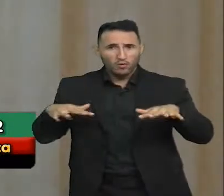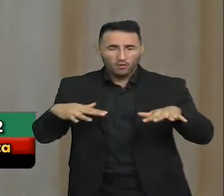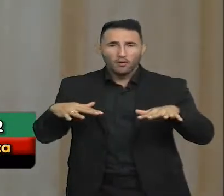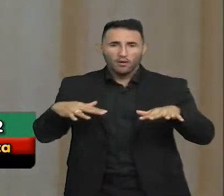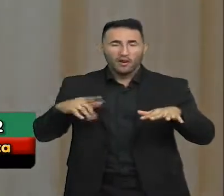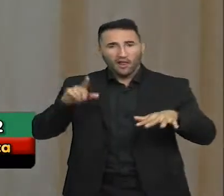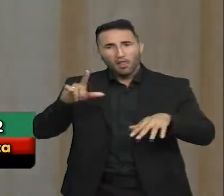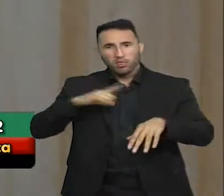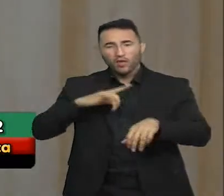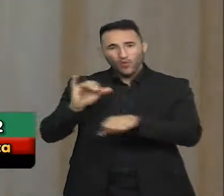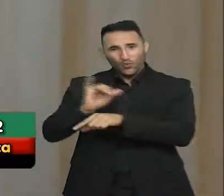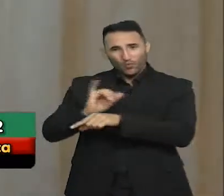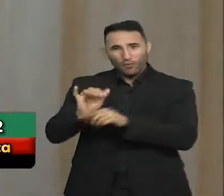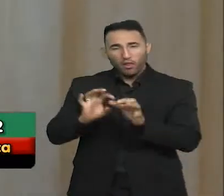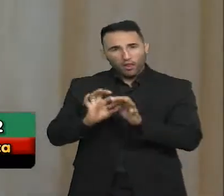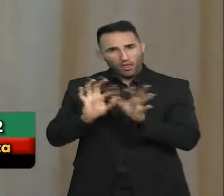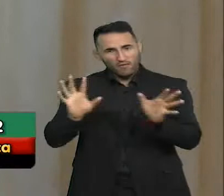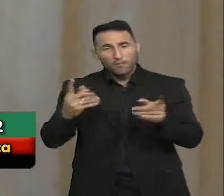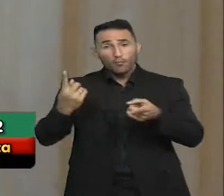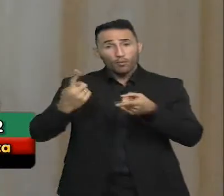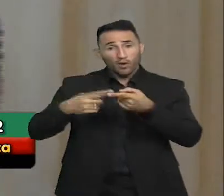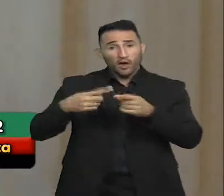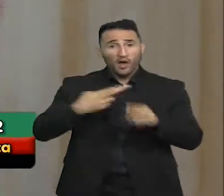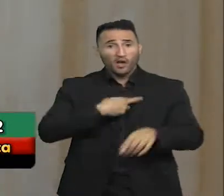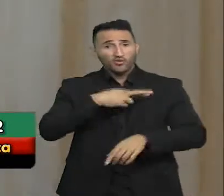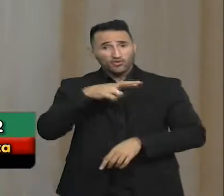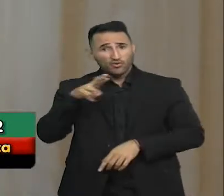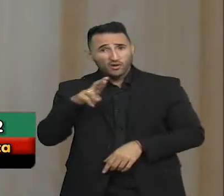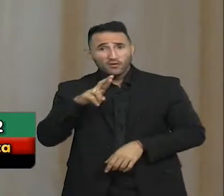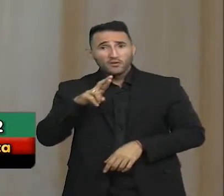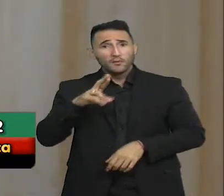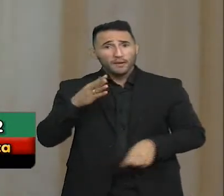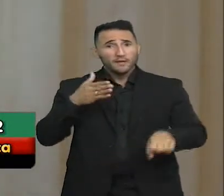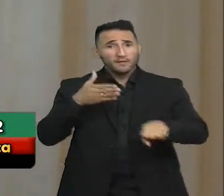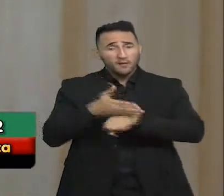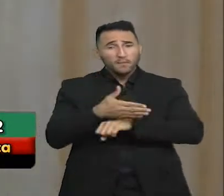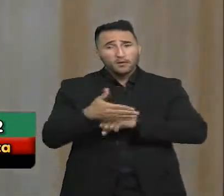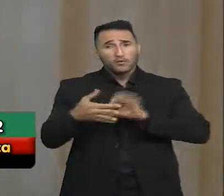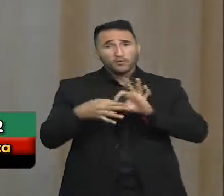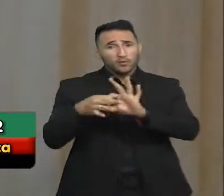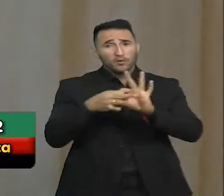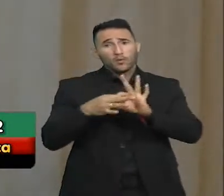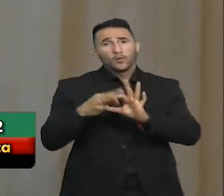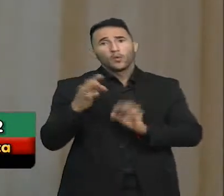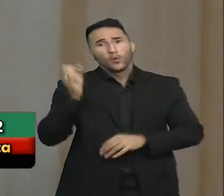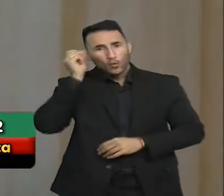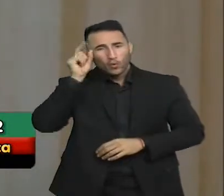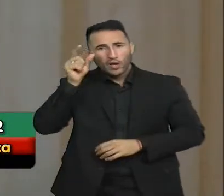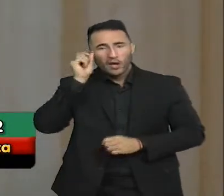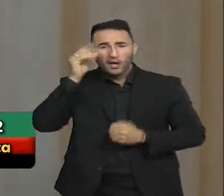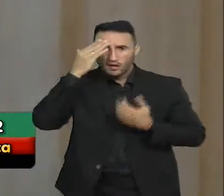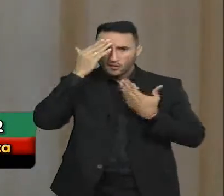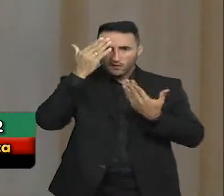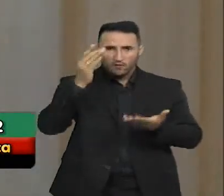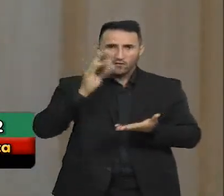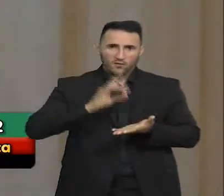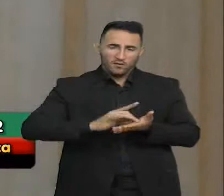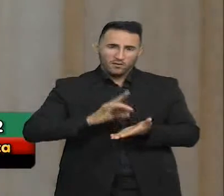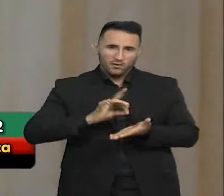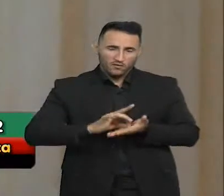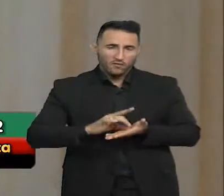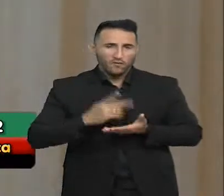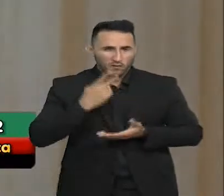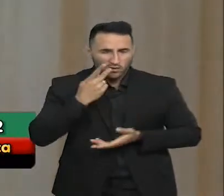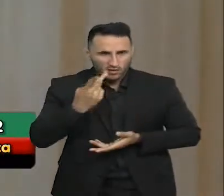no YouTube. Porque também a religiosidade faz parte da cultura. Agradecer muitíssimo, tá? E dizer